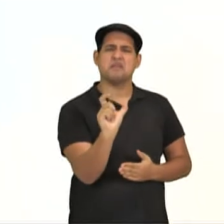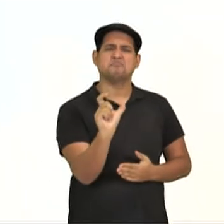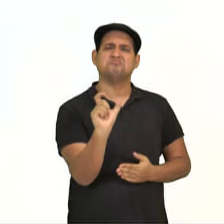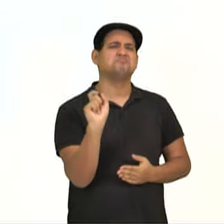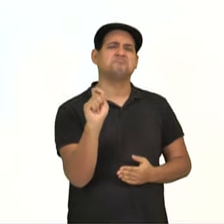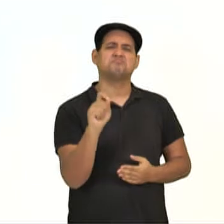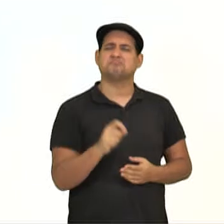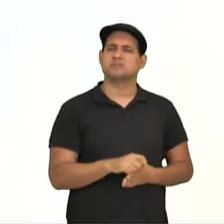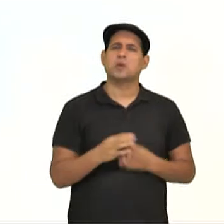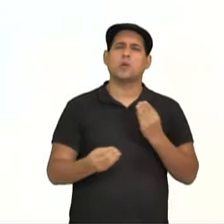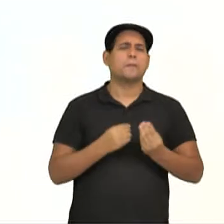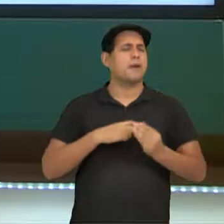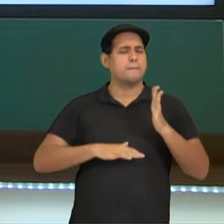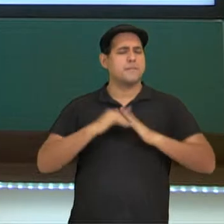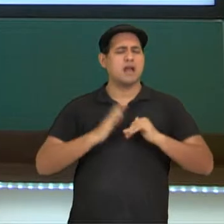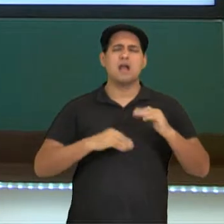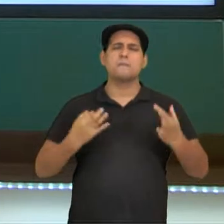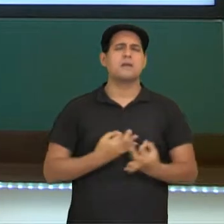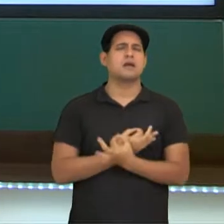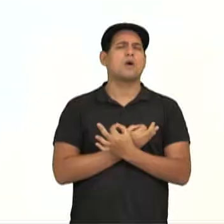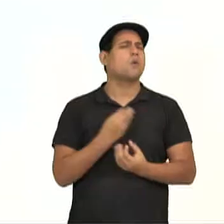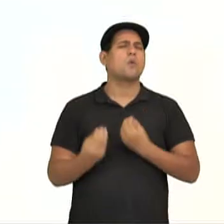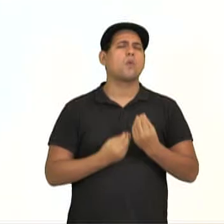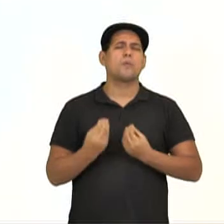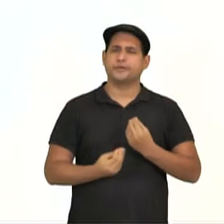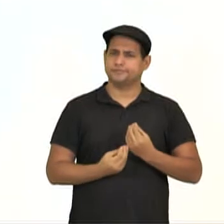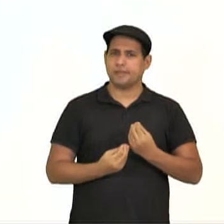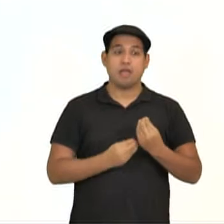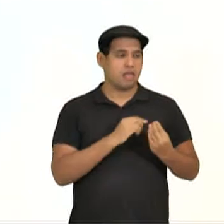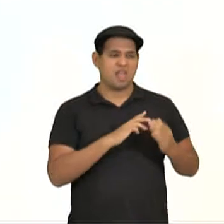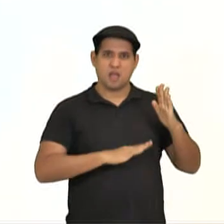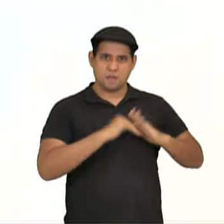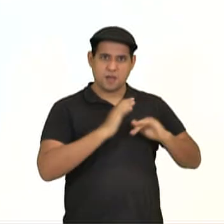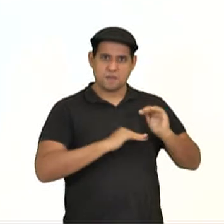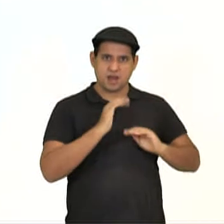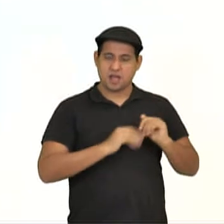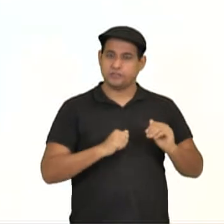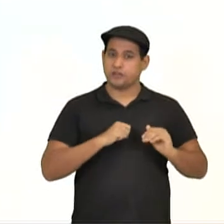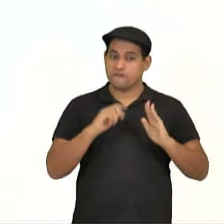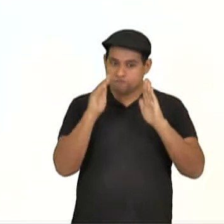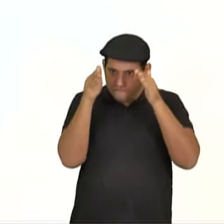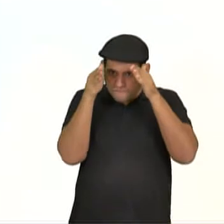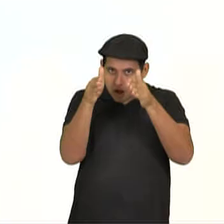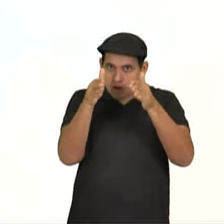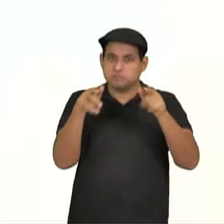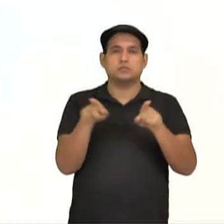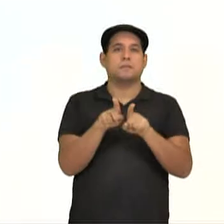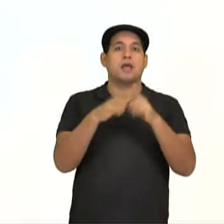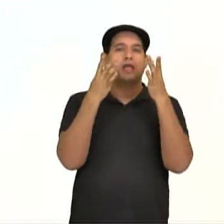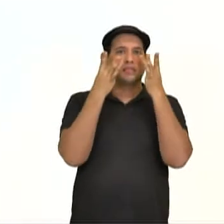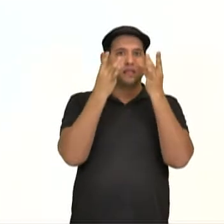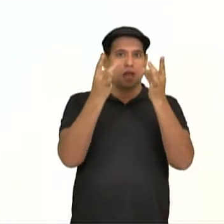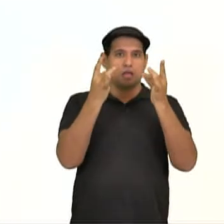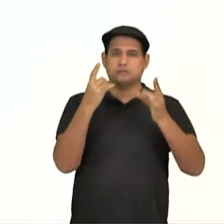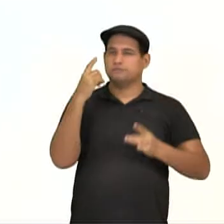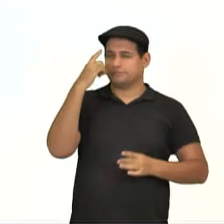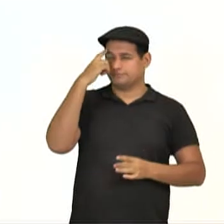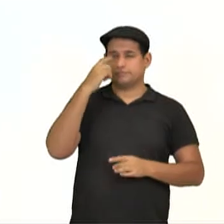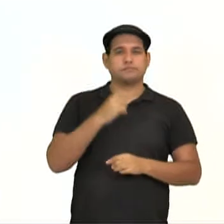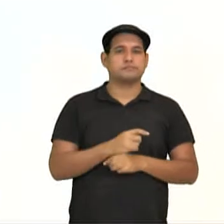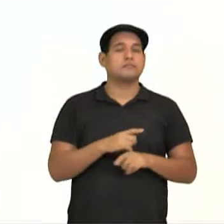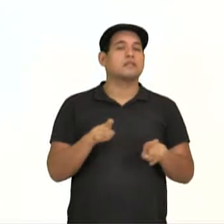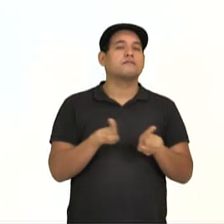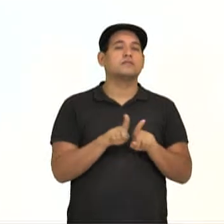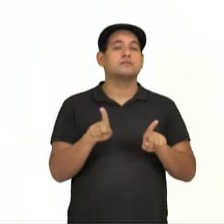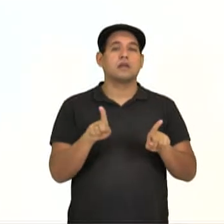que consiste a prática de meditar? É uma prática de intensa concentração e atenção da mente,